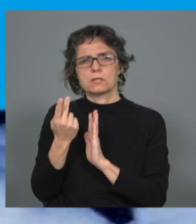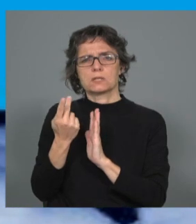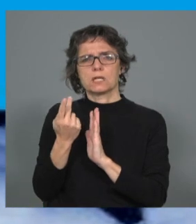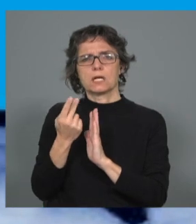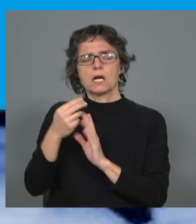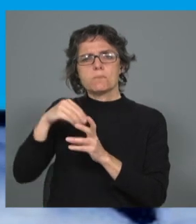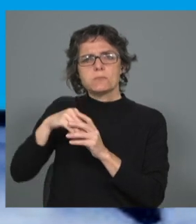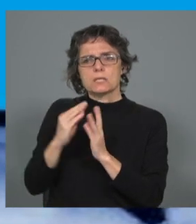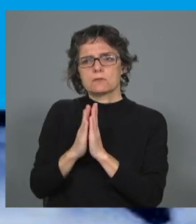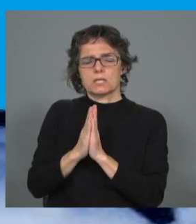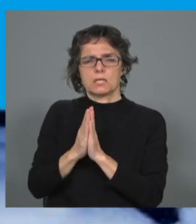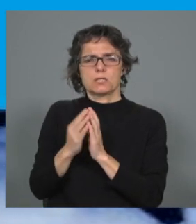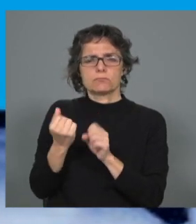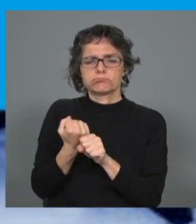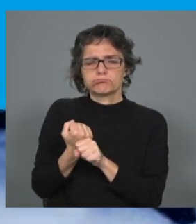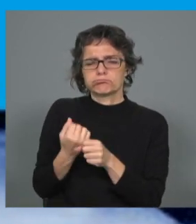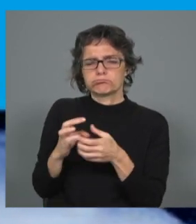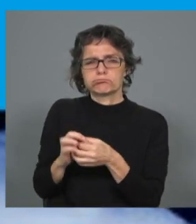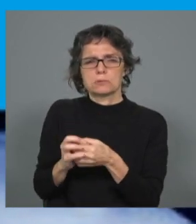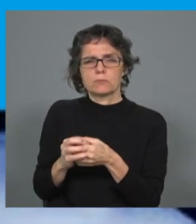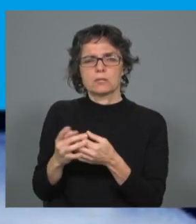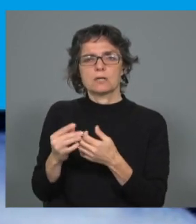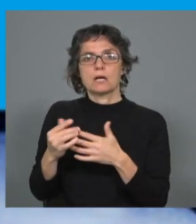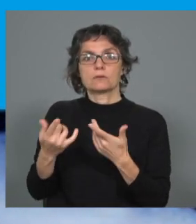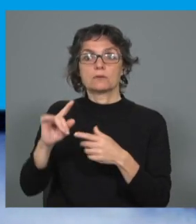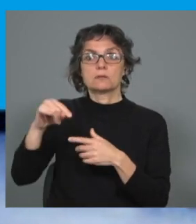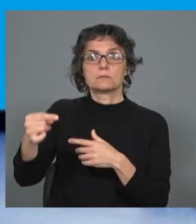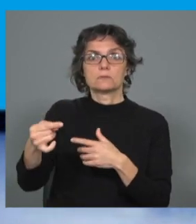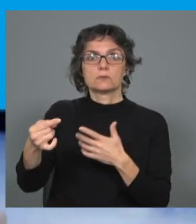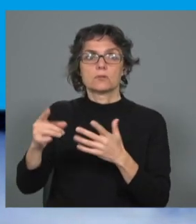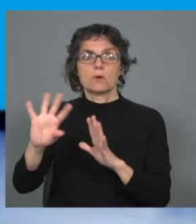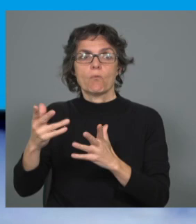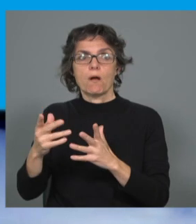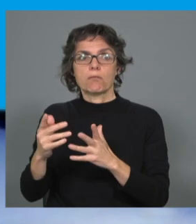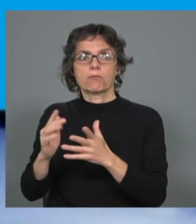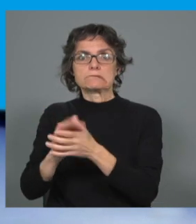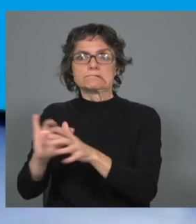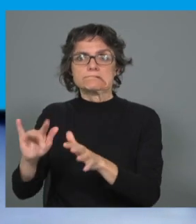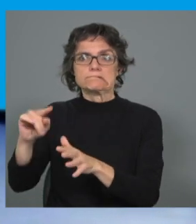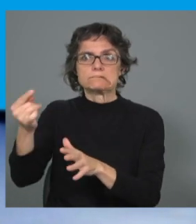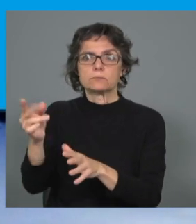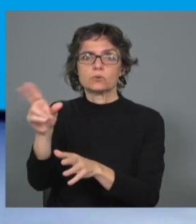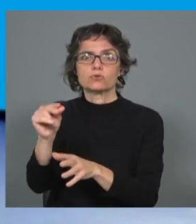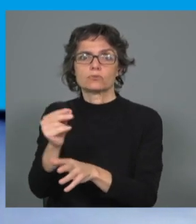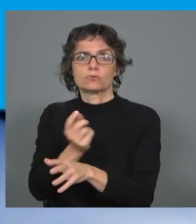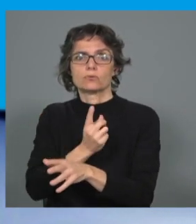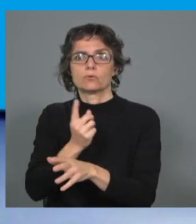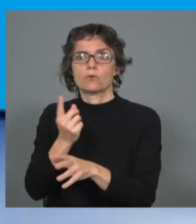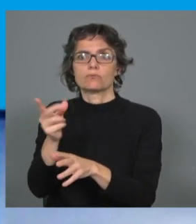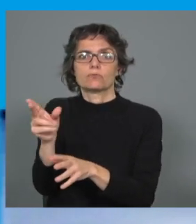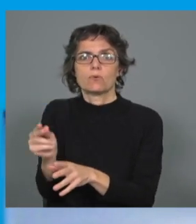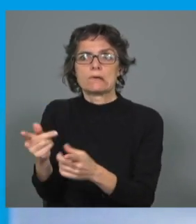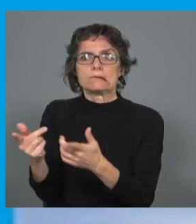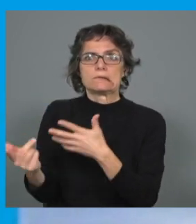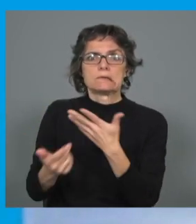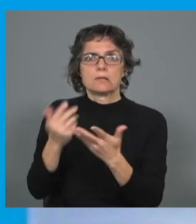começaram uma relação e a viverem juntos com os seus companheiros, ficaram como eu, sem chão. E foi muito,